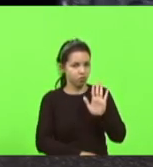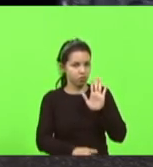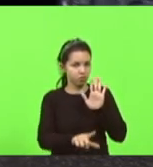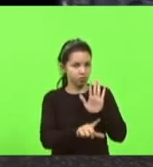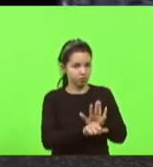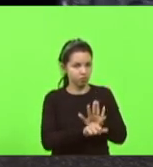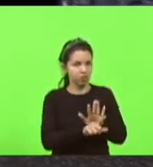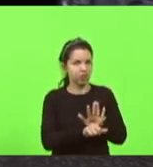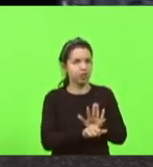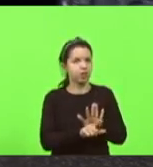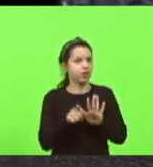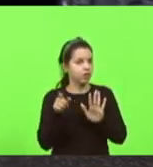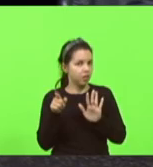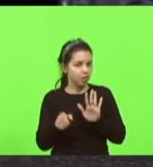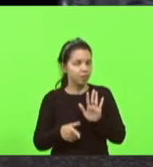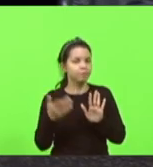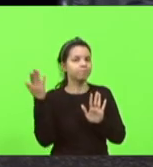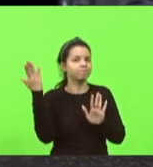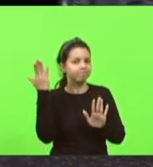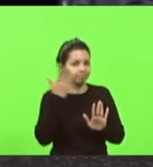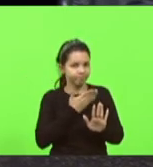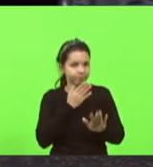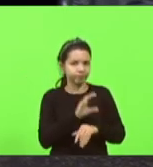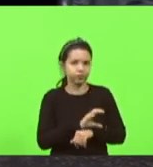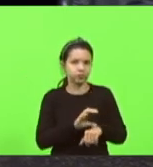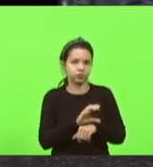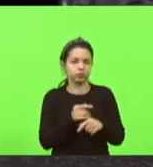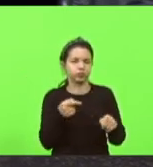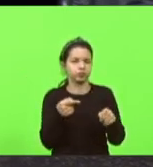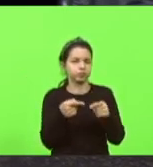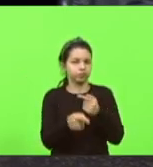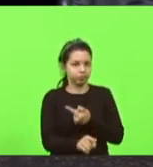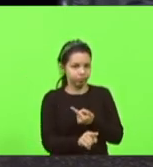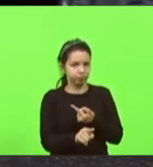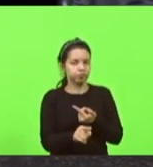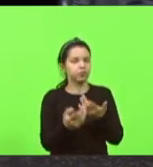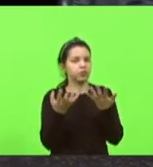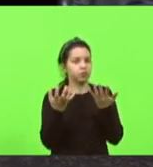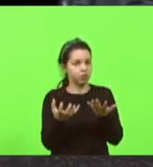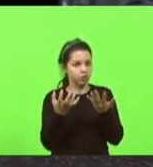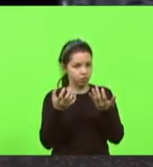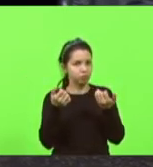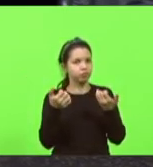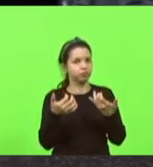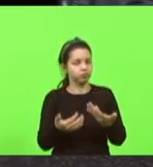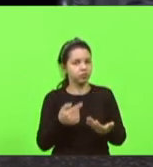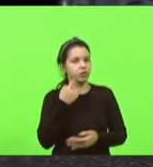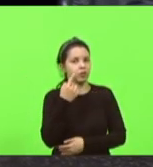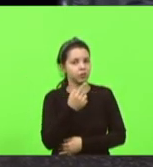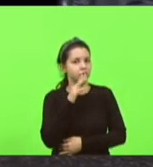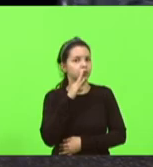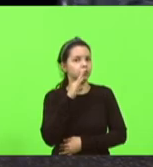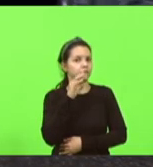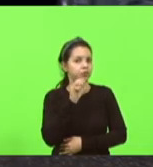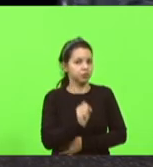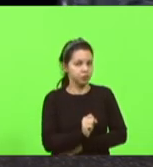ele é flagrantemente inconstitucional. Eu quero aqui fazer, às vezes, o deputado Bruno Souza.